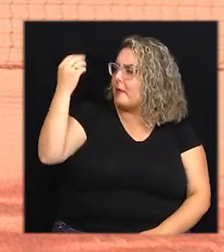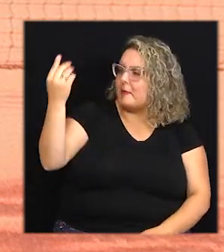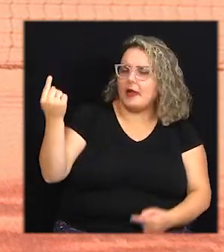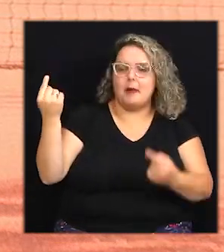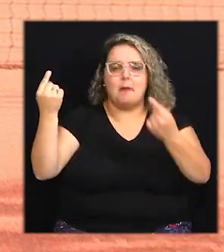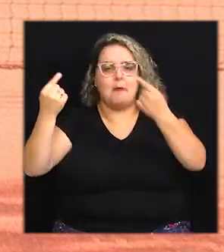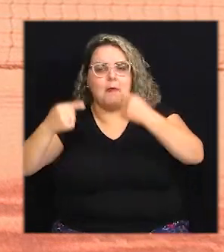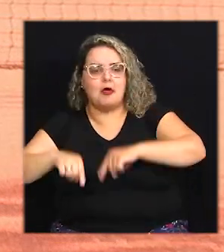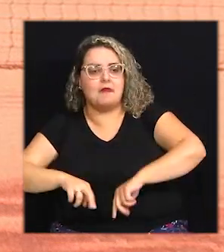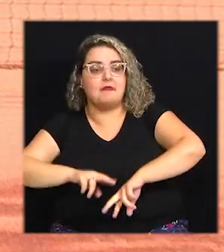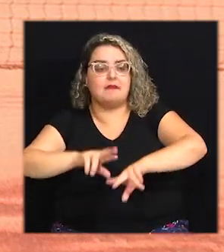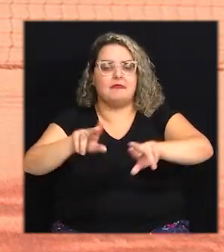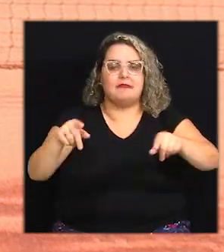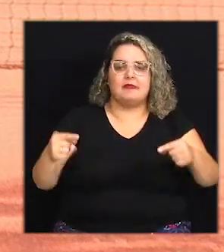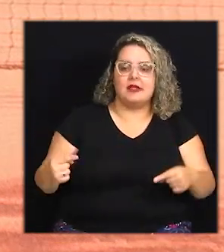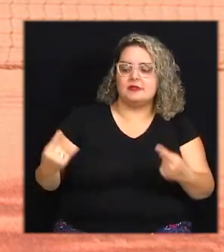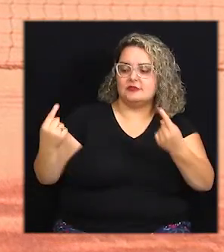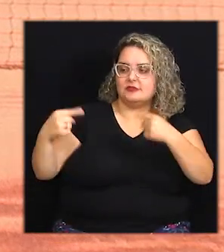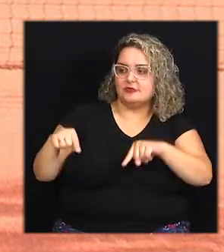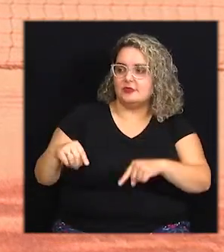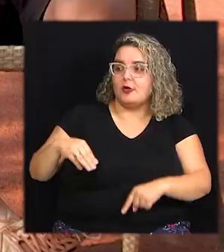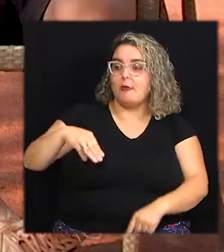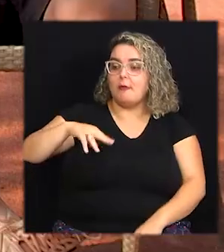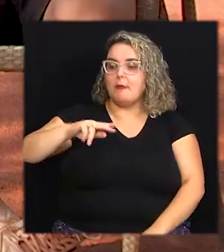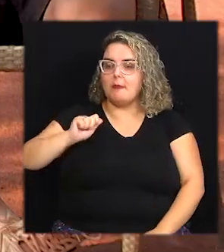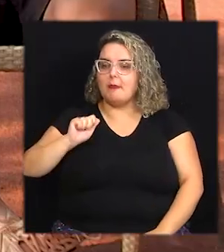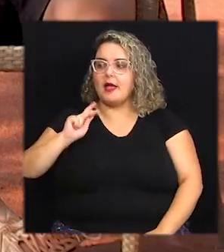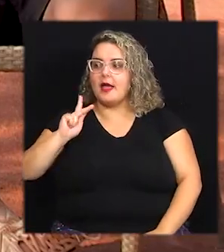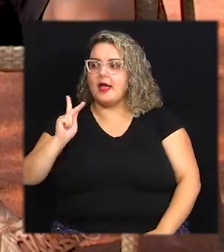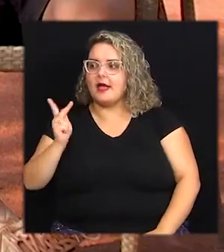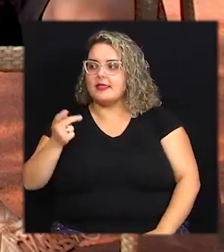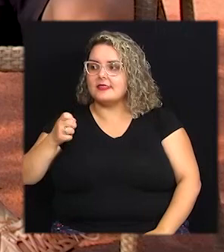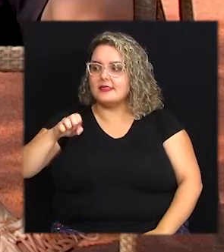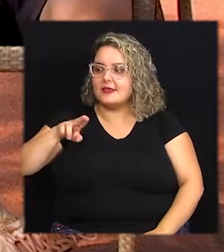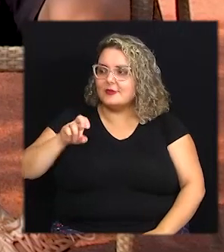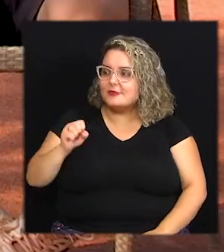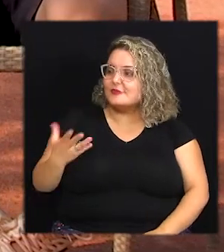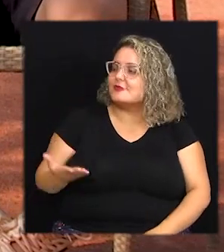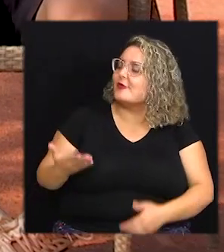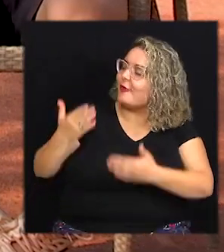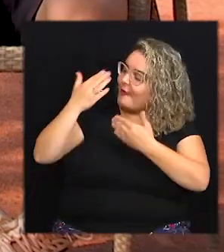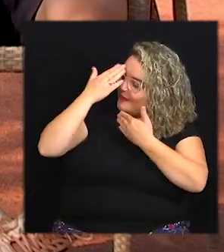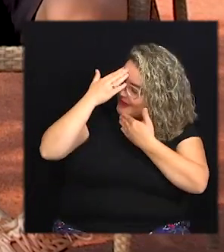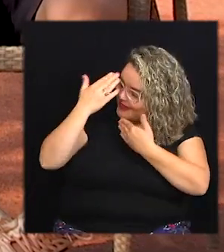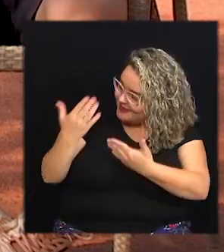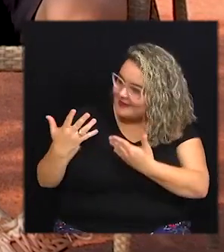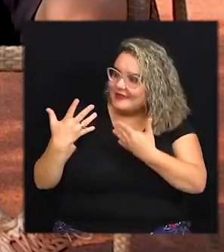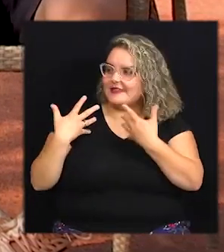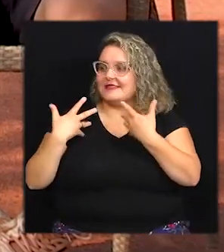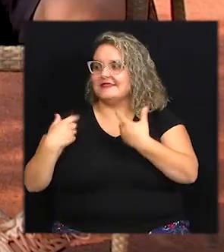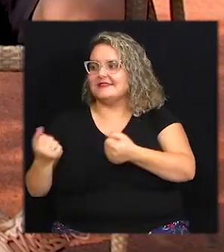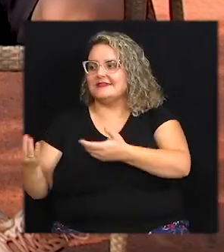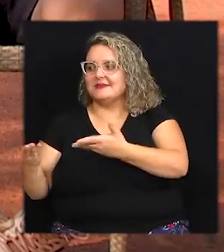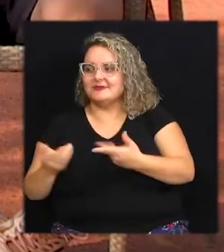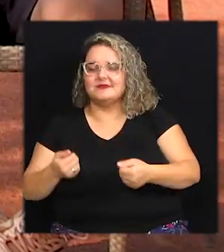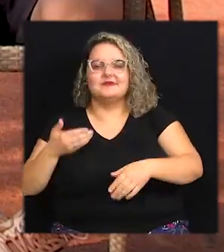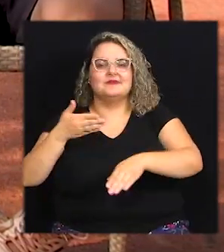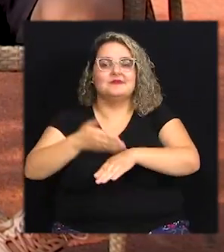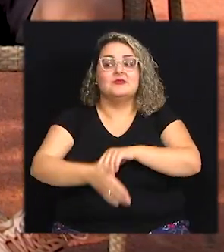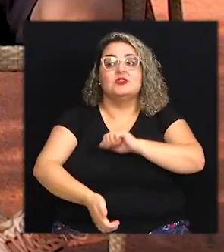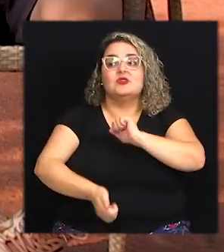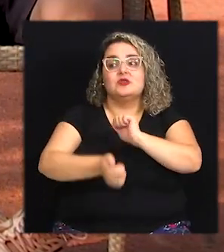disputando muitos torneios. Matheus Curibueres, muito obrigado por ter aceito o convite para participar aqui do